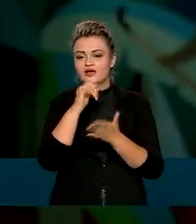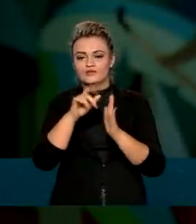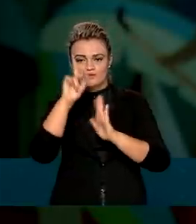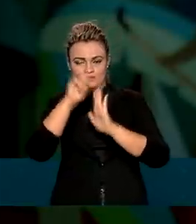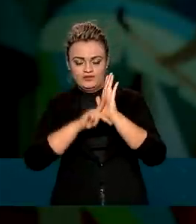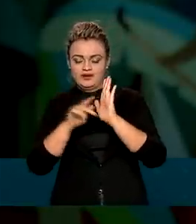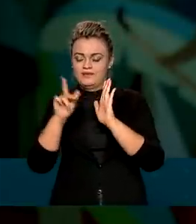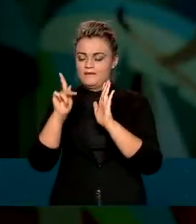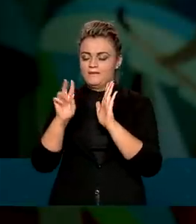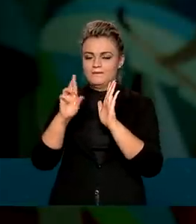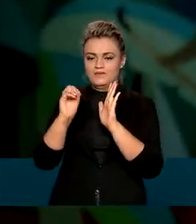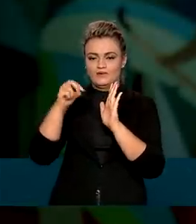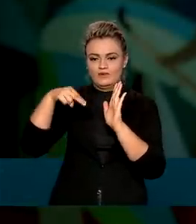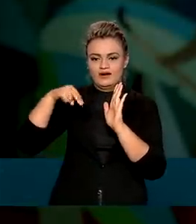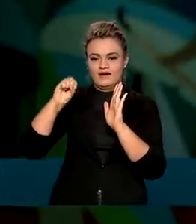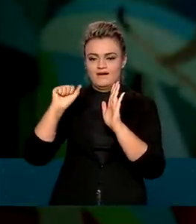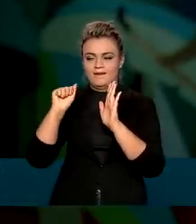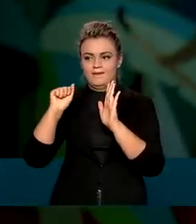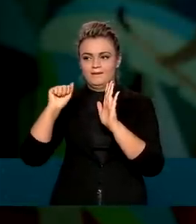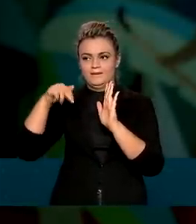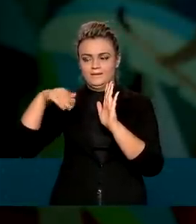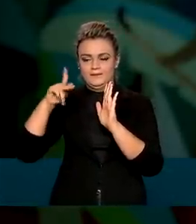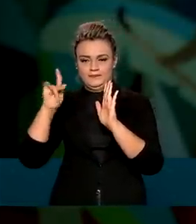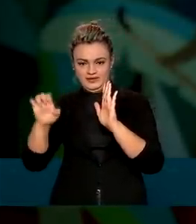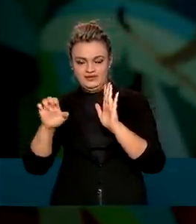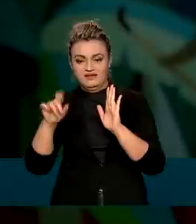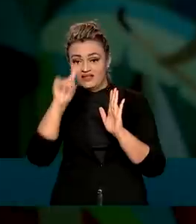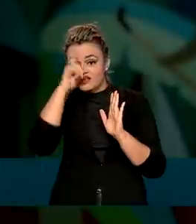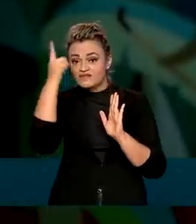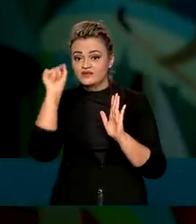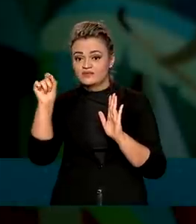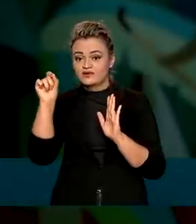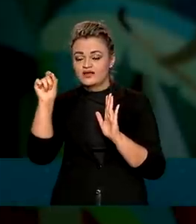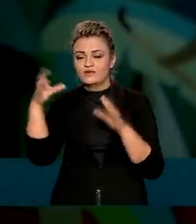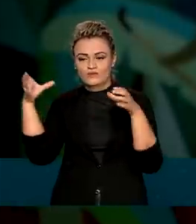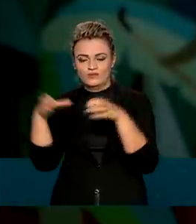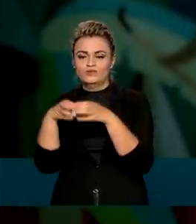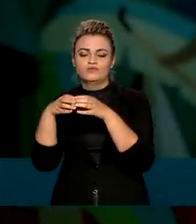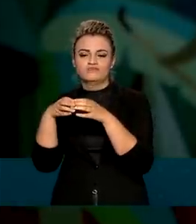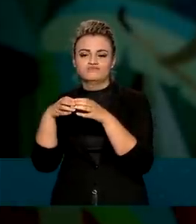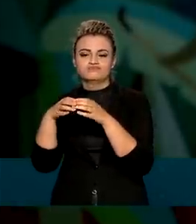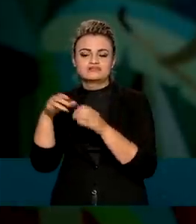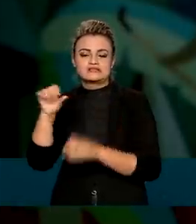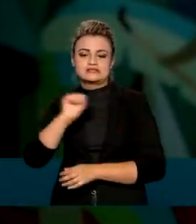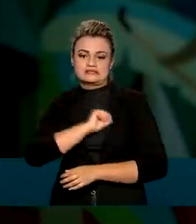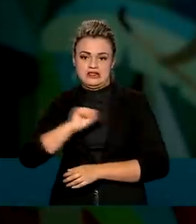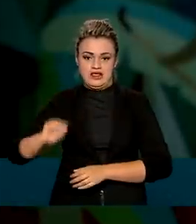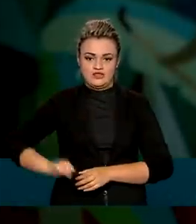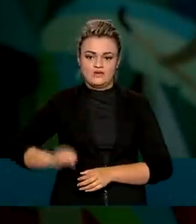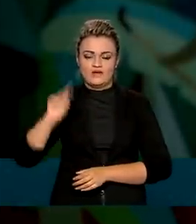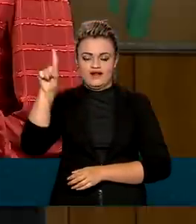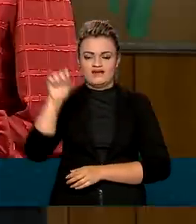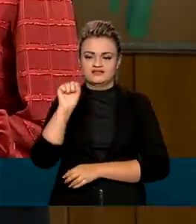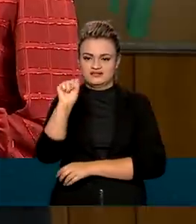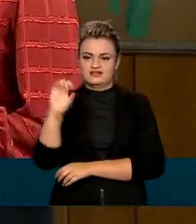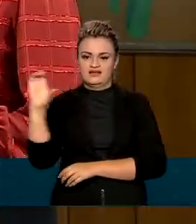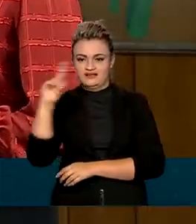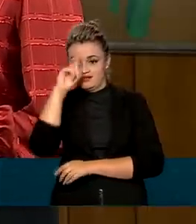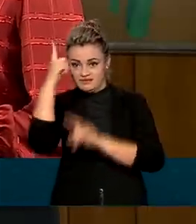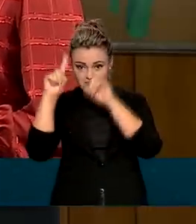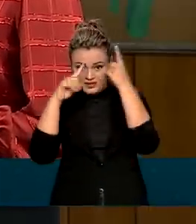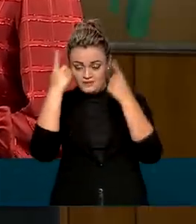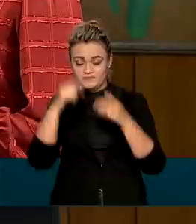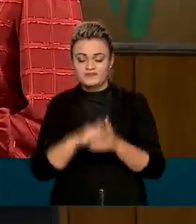o programa do pronamp que é uma iniciativa que não foi do governo federal pois não parlamentar pelo Senador Jorginho Mello em Santa Catarina